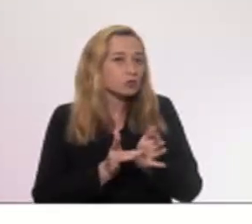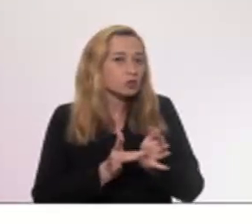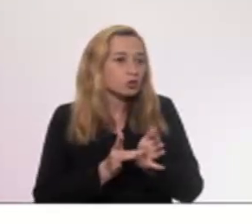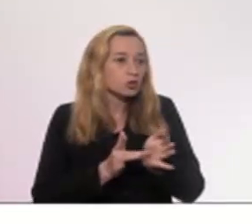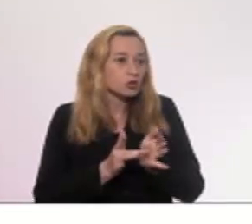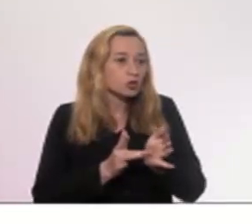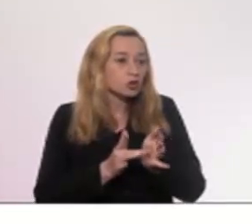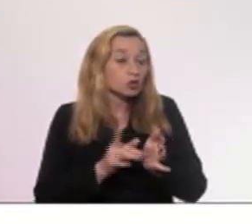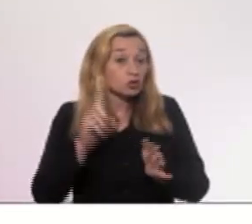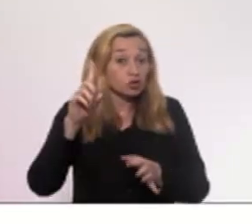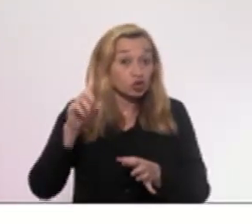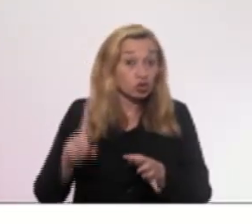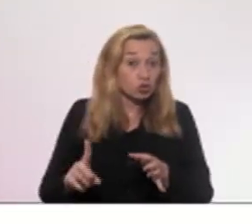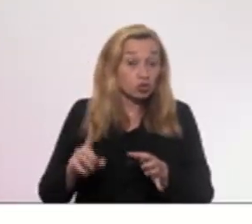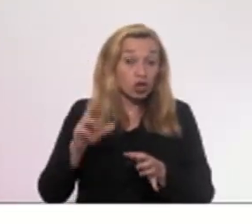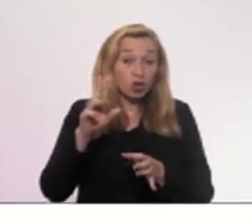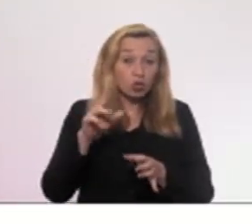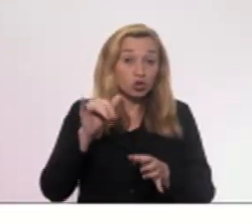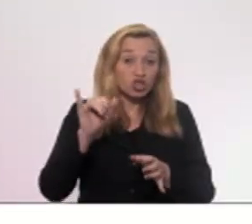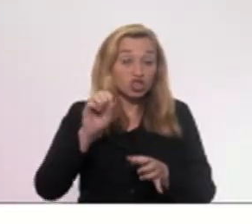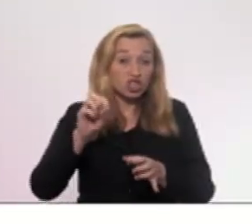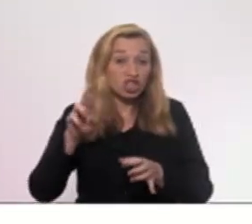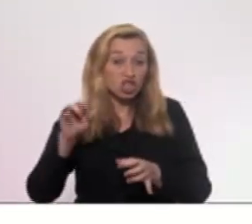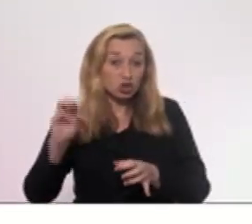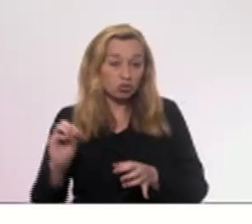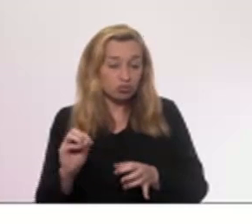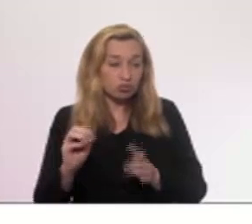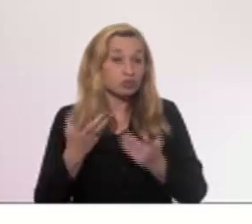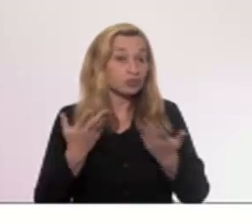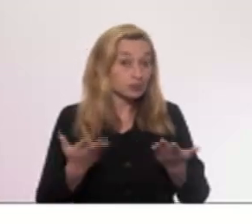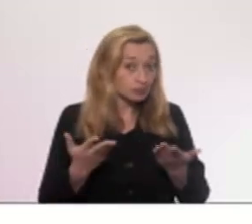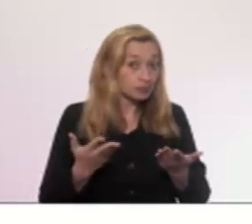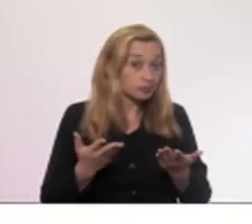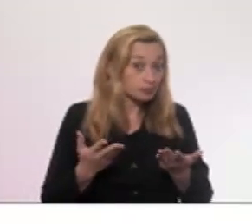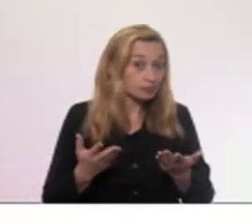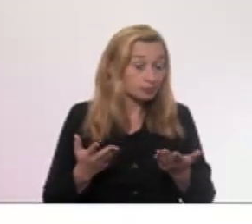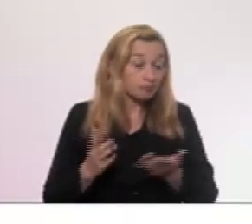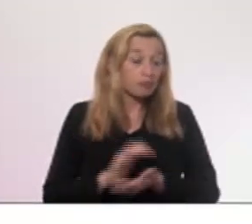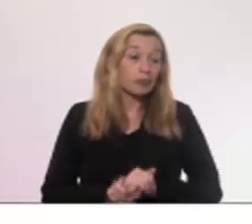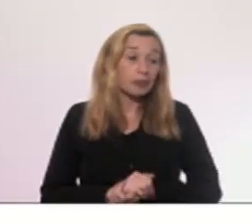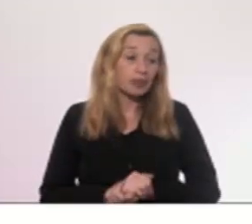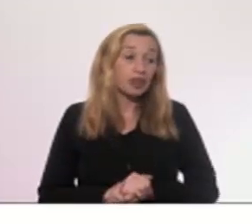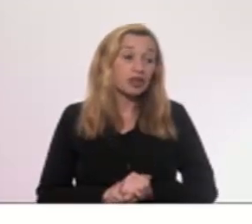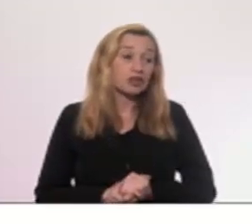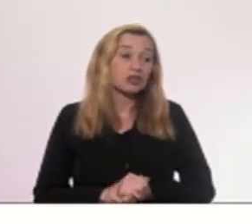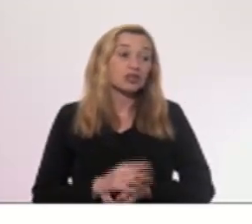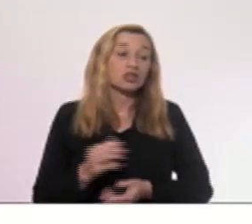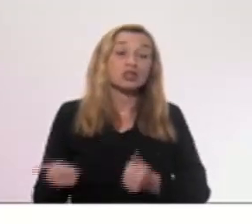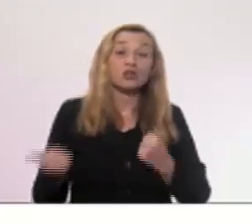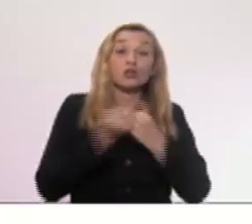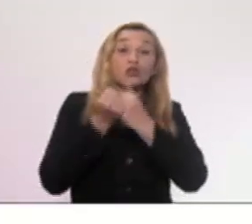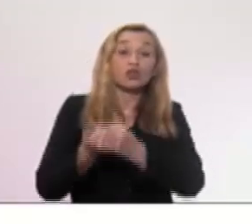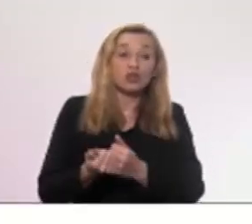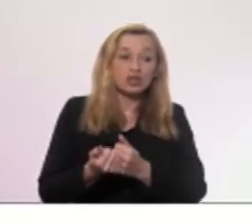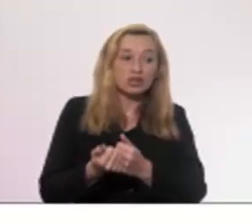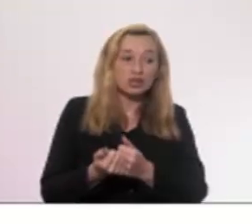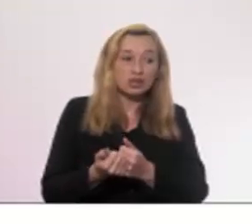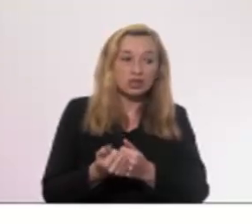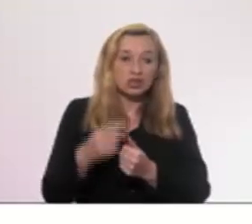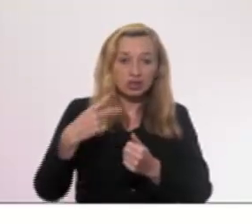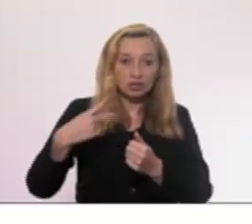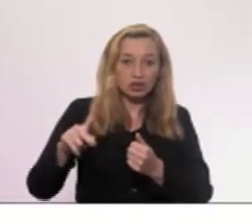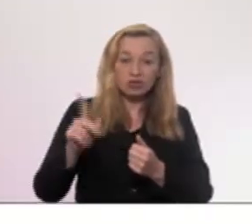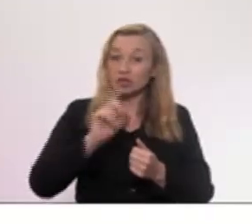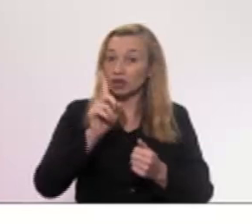o reitor atual da Unirio, que fez uma articulação cínica com o presidente da República para que o seu vice-reitor não disputasse